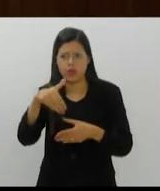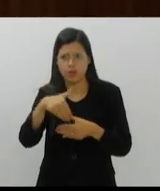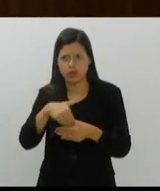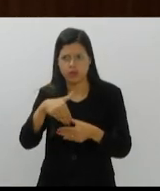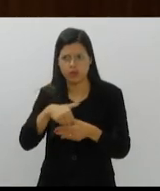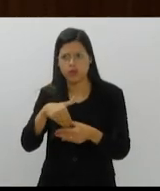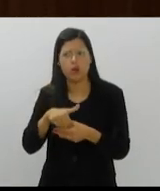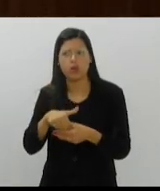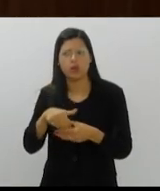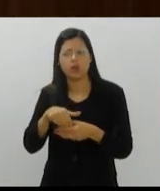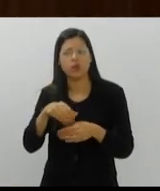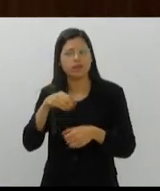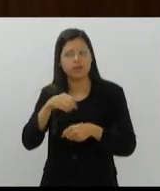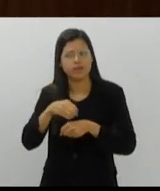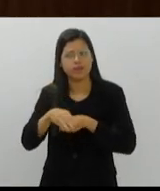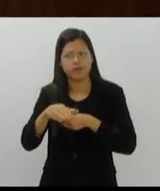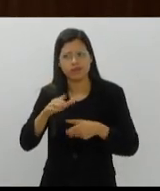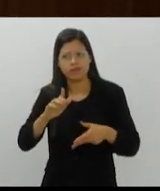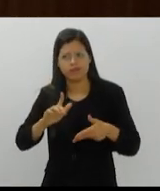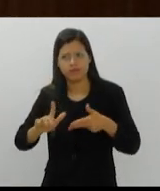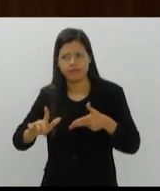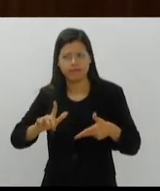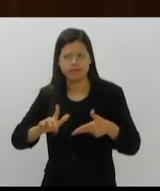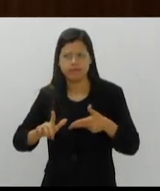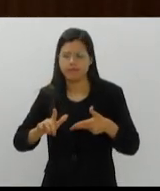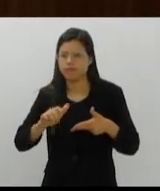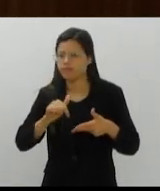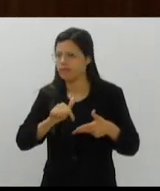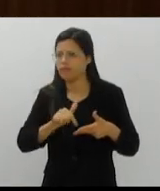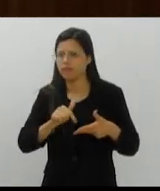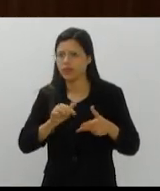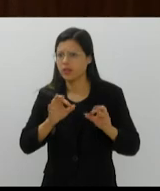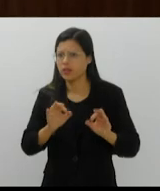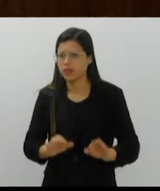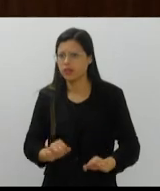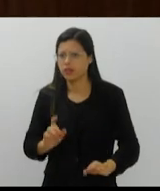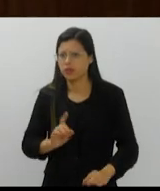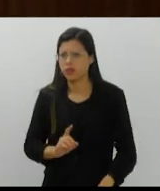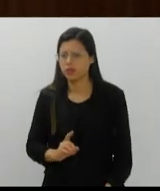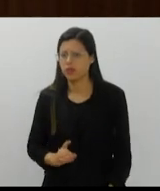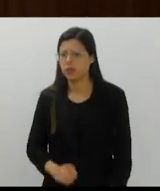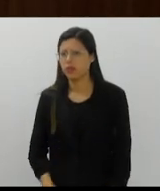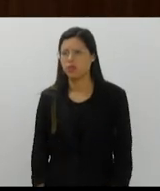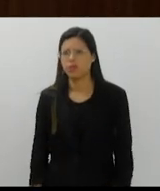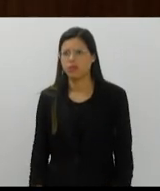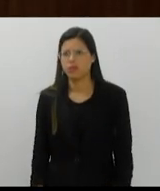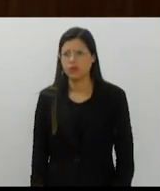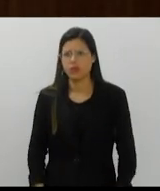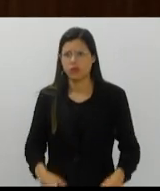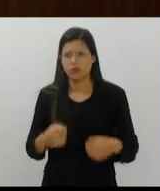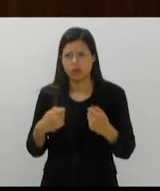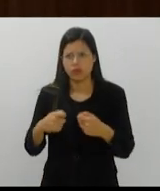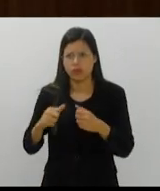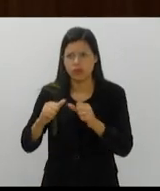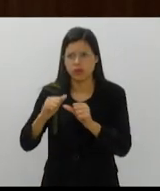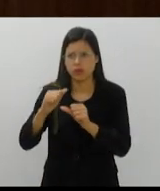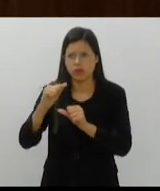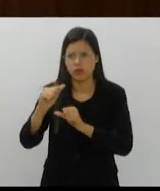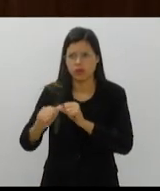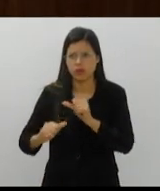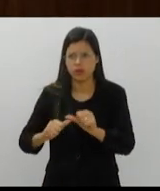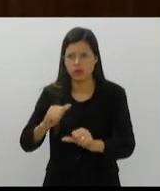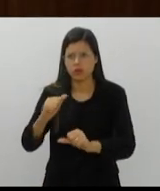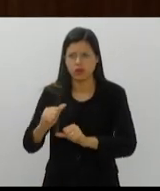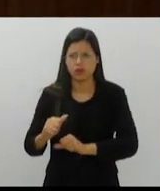Indicação Legislativa não está consequente. Tinha que ser pela transformação em